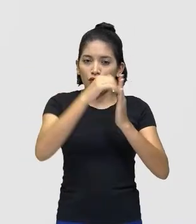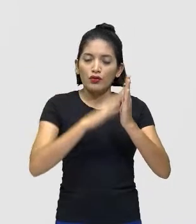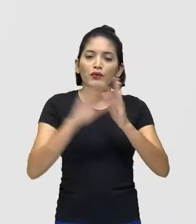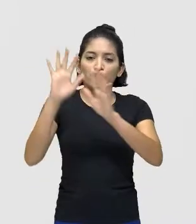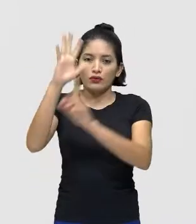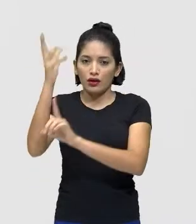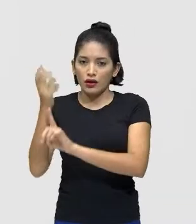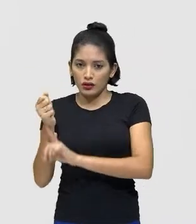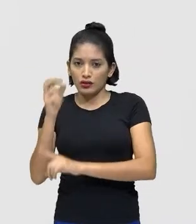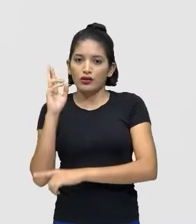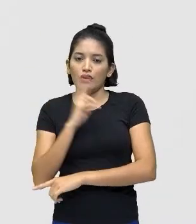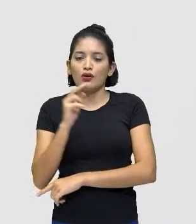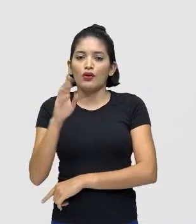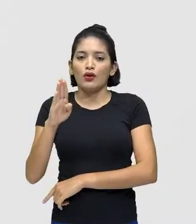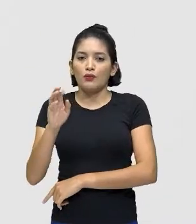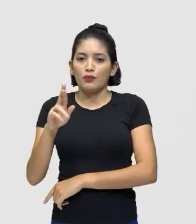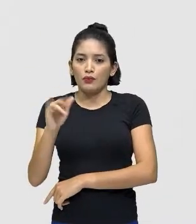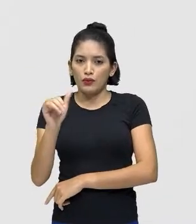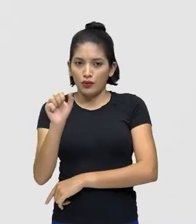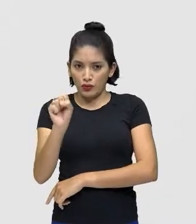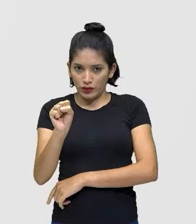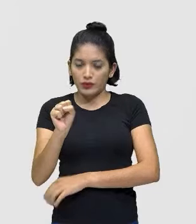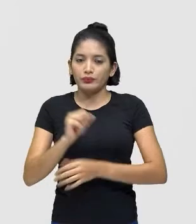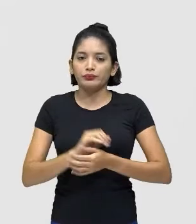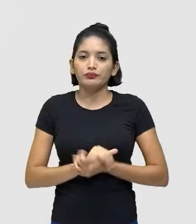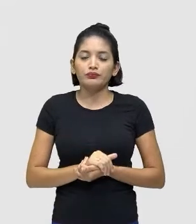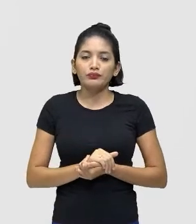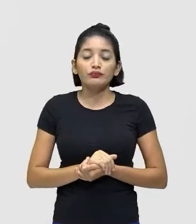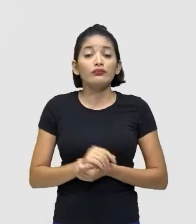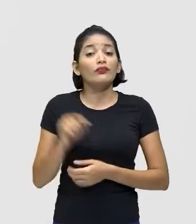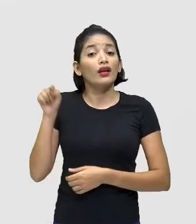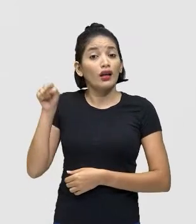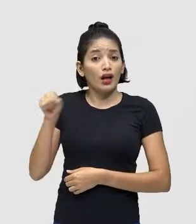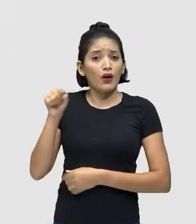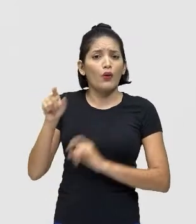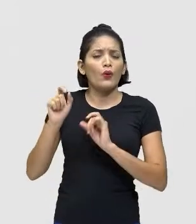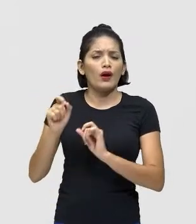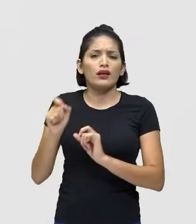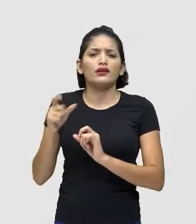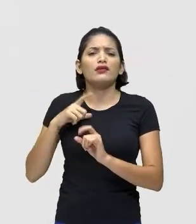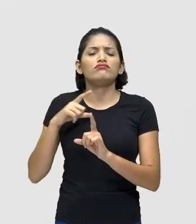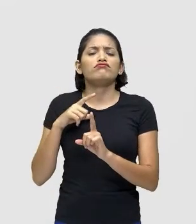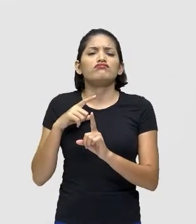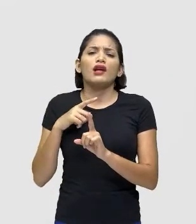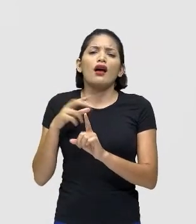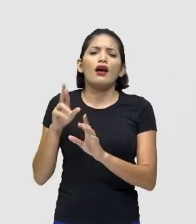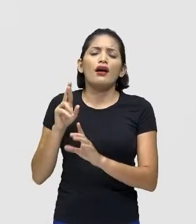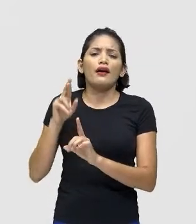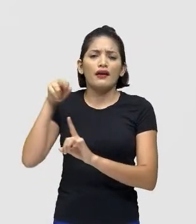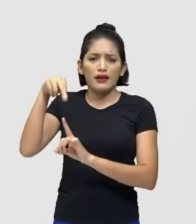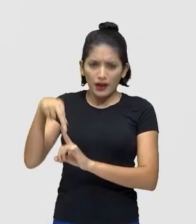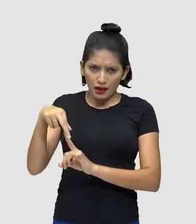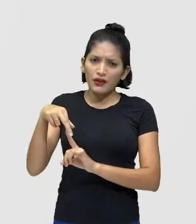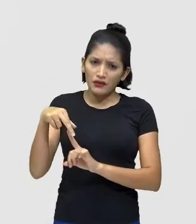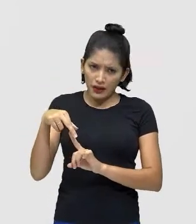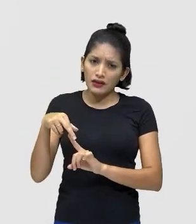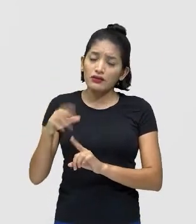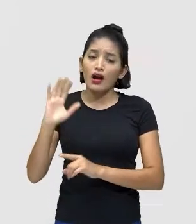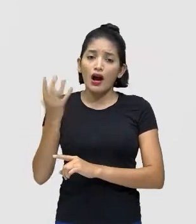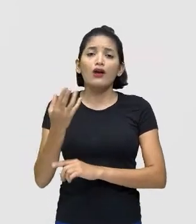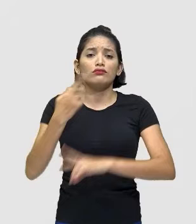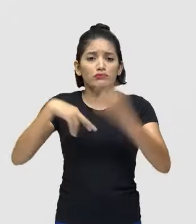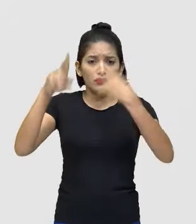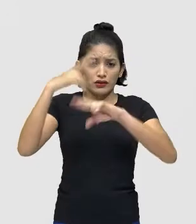artista russo Boris Kustodiev. Ele faz referências à Revolução de 17